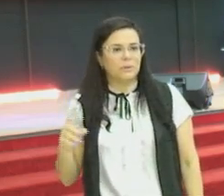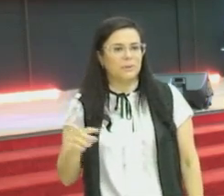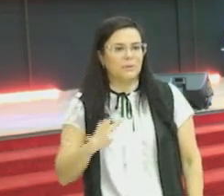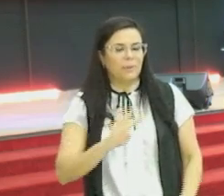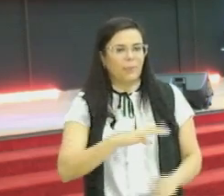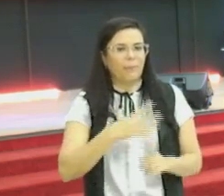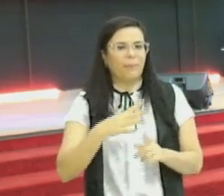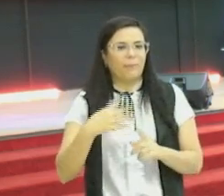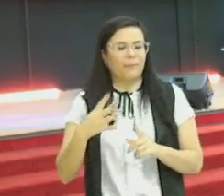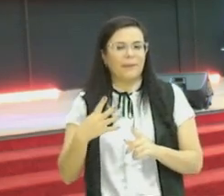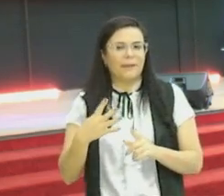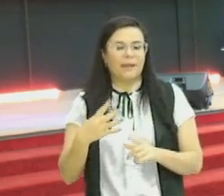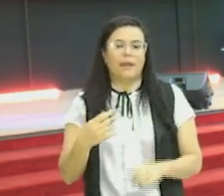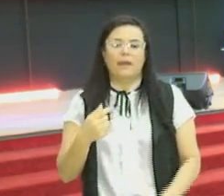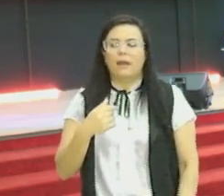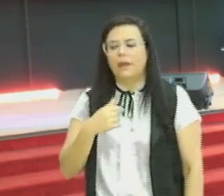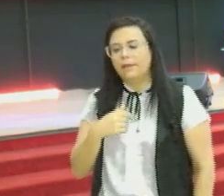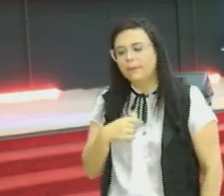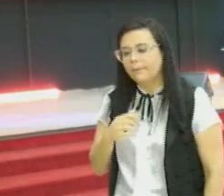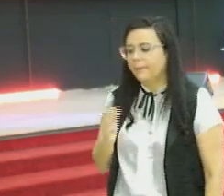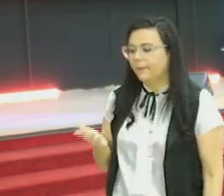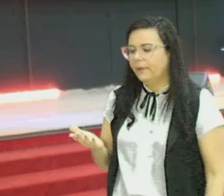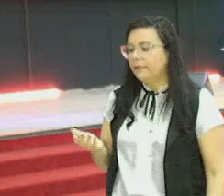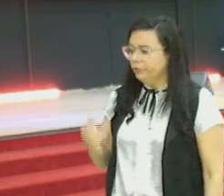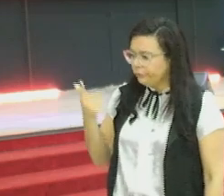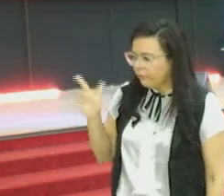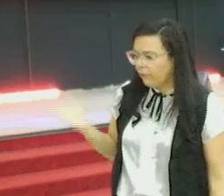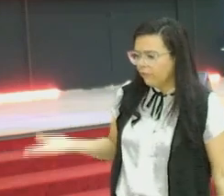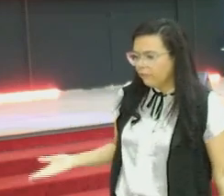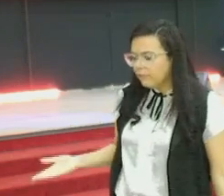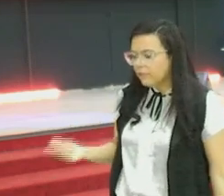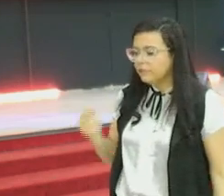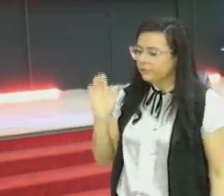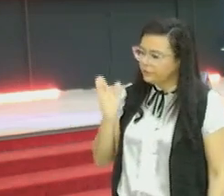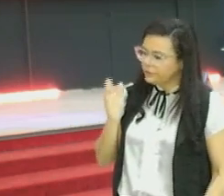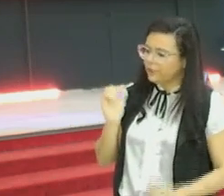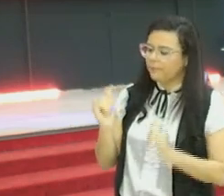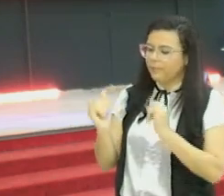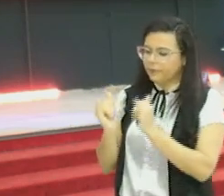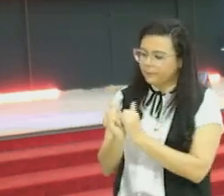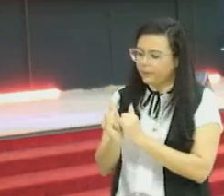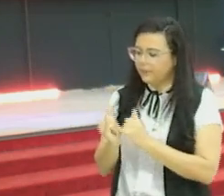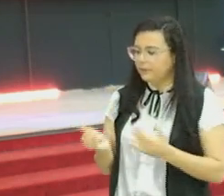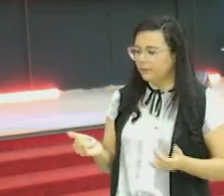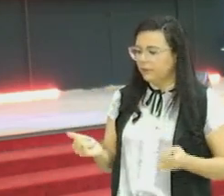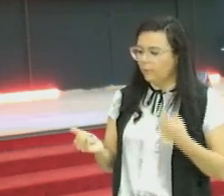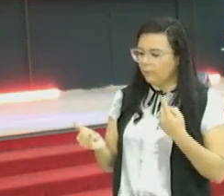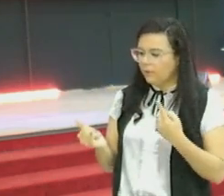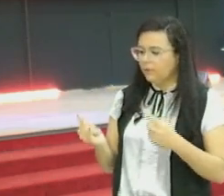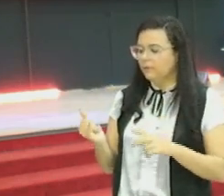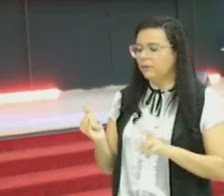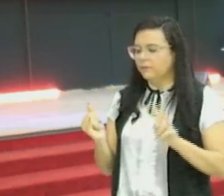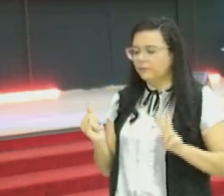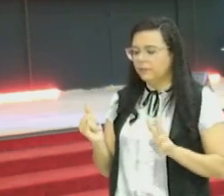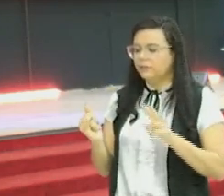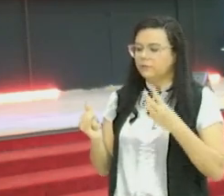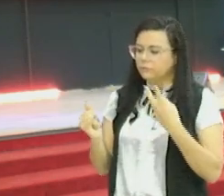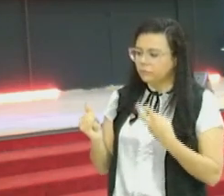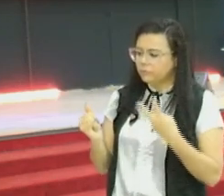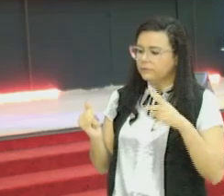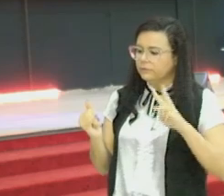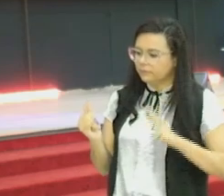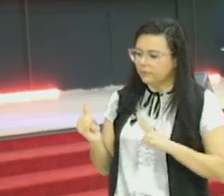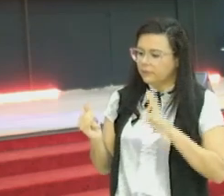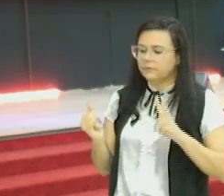te perdoei a primeira, eu já te perdoei a segunda, já te perdoei a terceira, não é possível. Jesus disse, se o teu irmão pecar contra